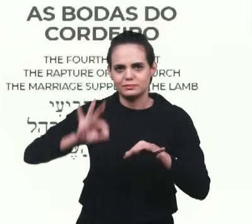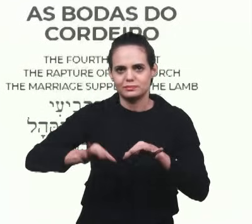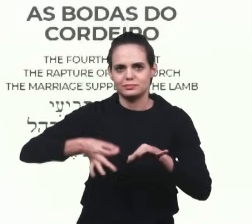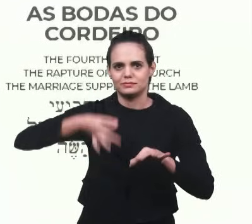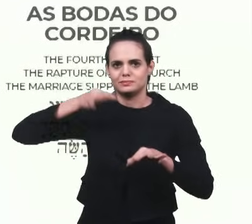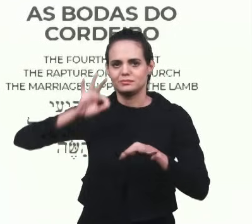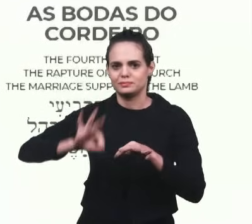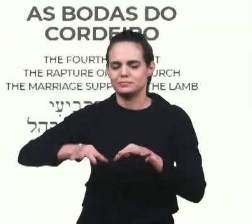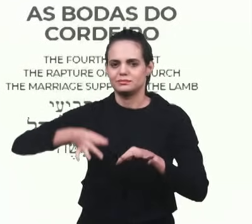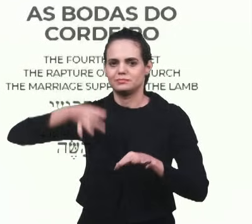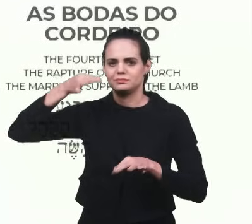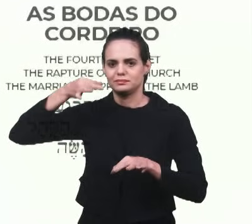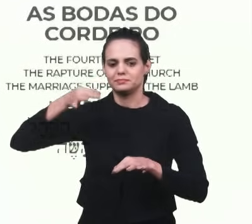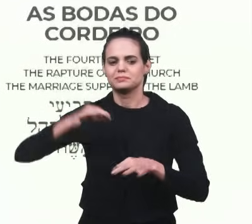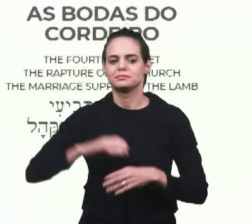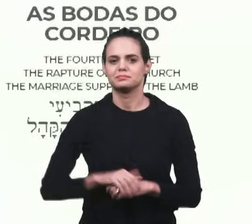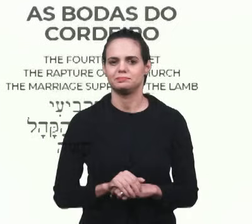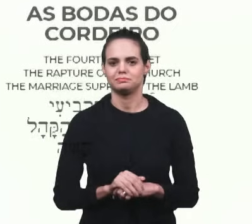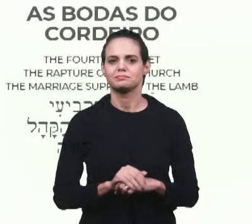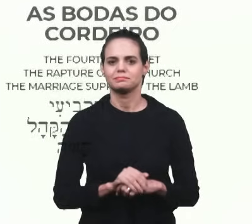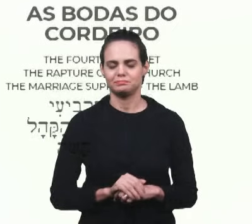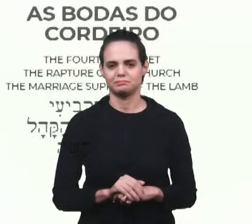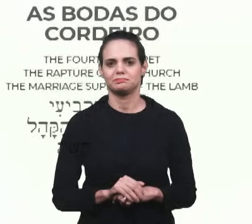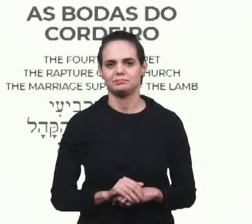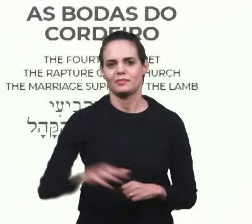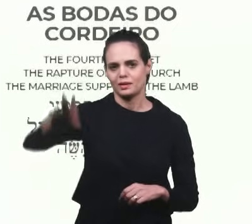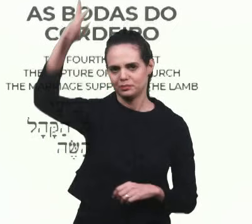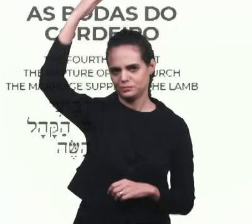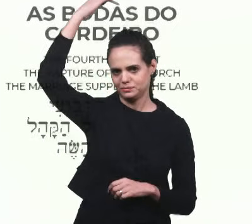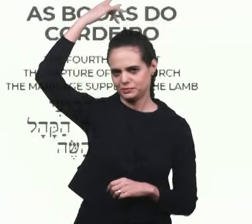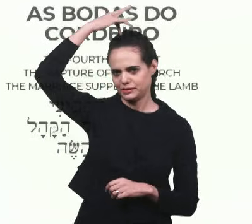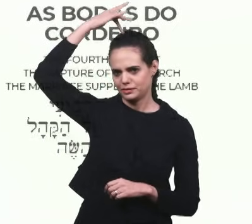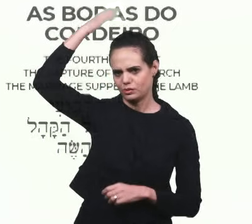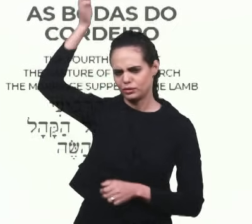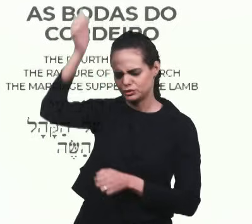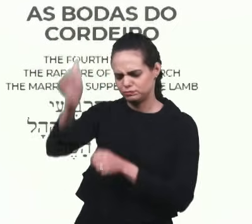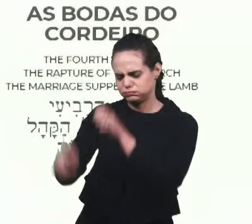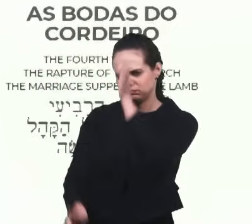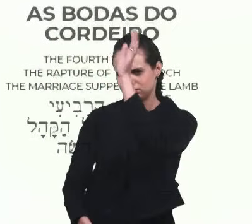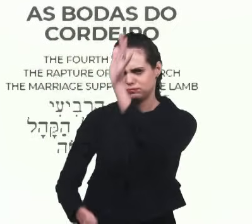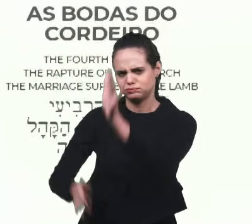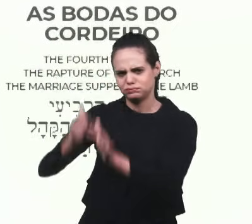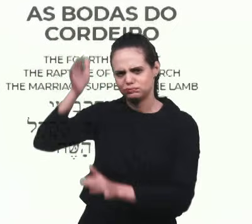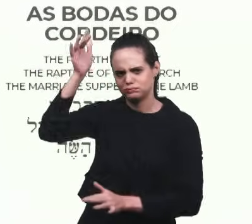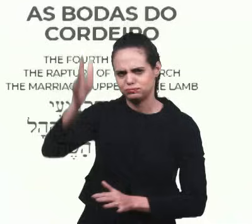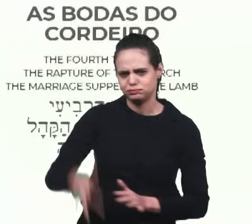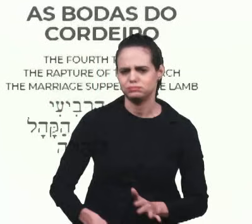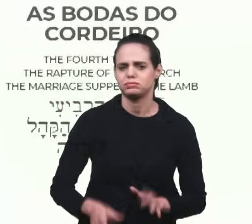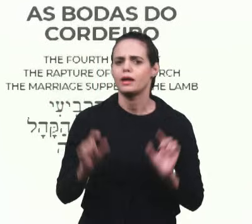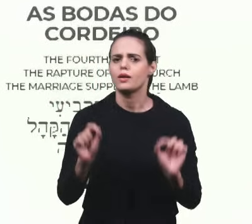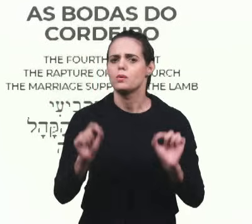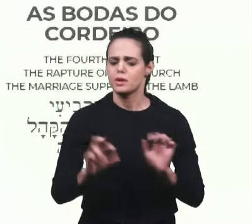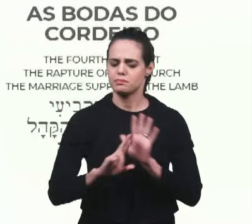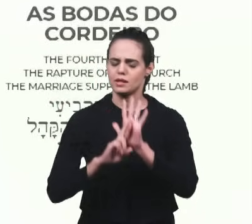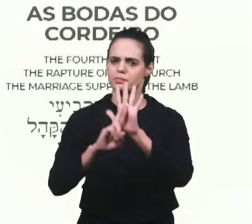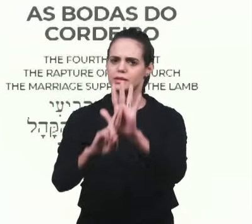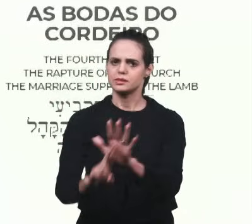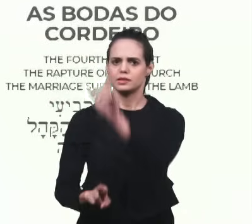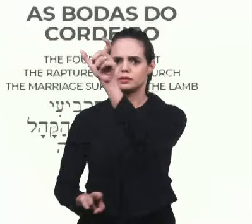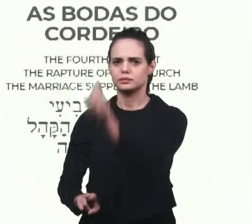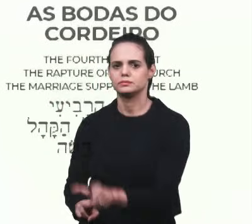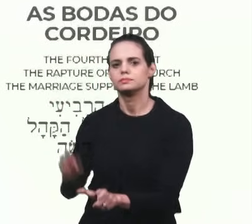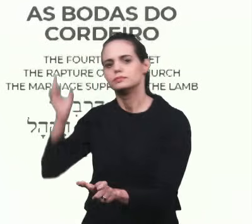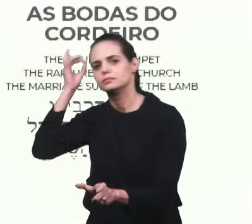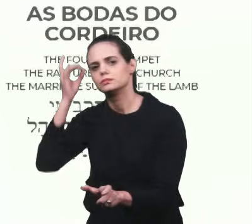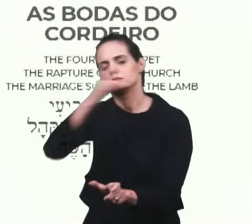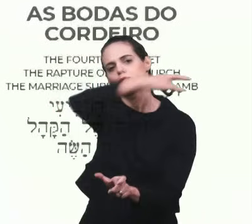do vinho, do Pentecostes, que é descido do Espírito Santo, que é a figura do Espírito Santo. Então, esse